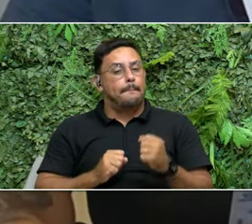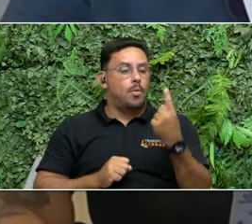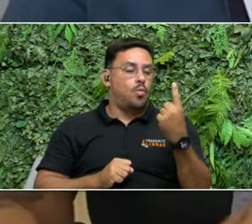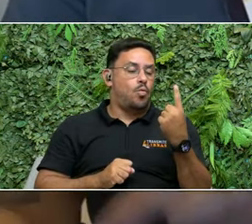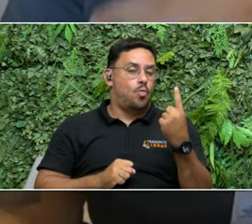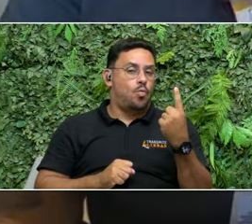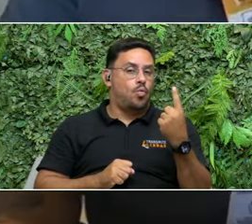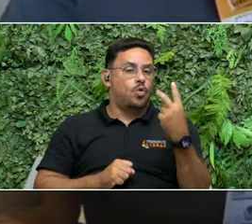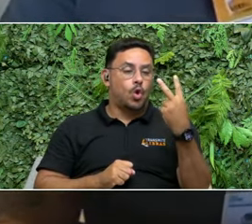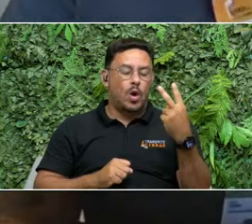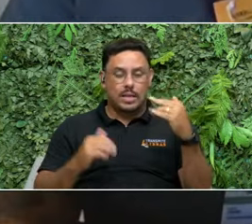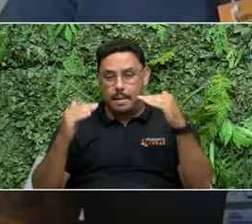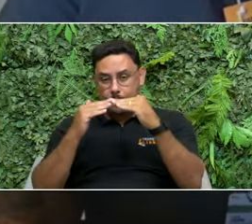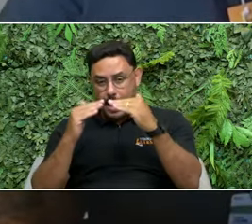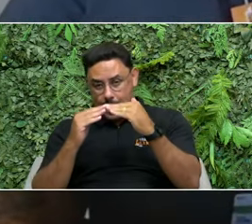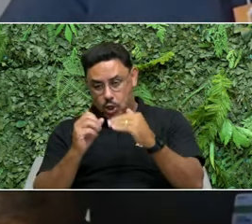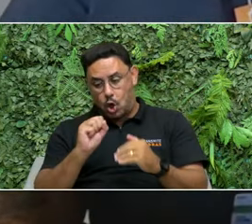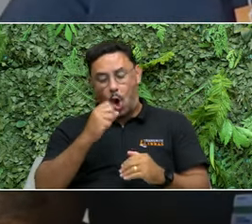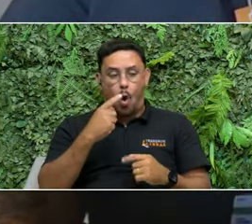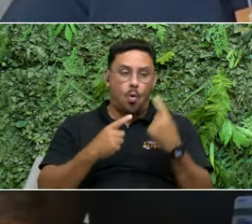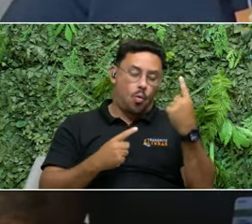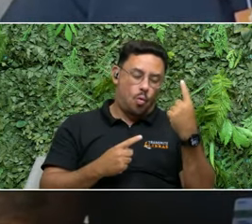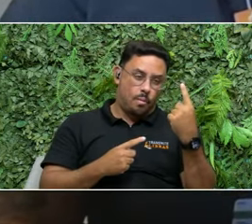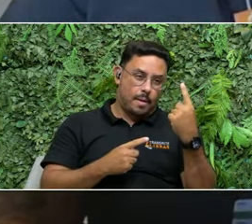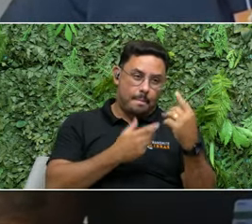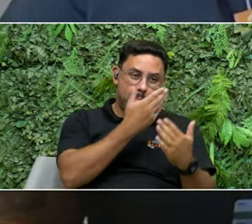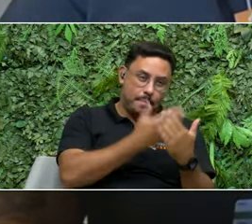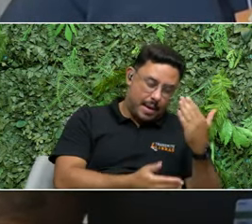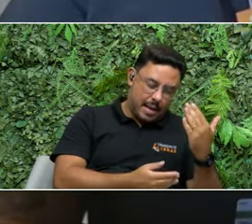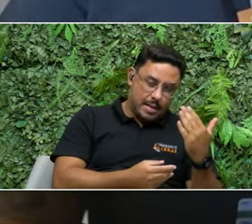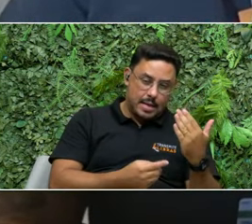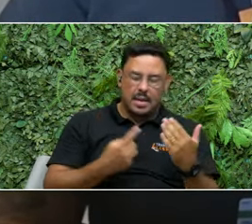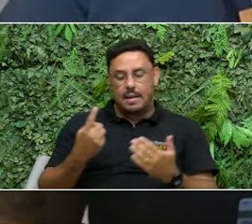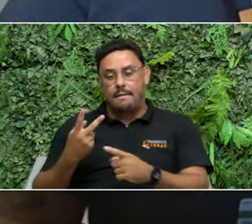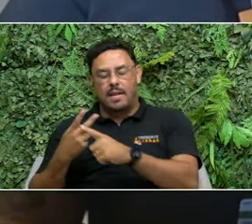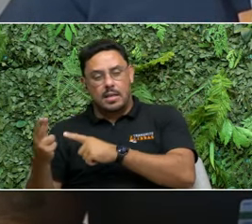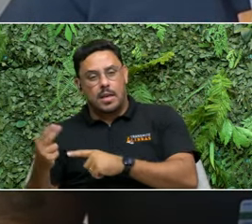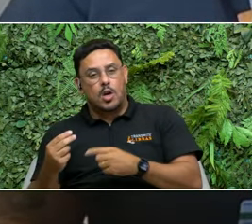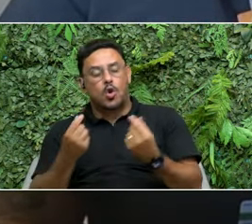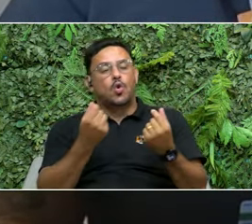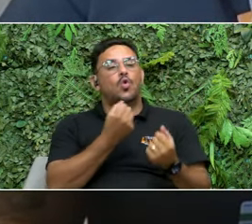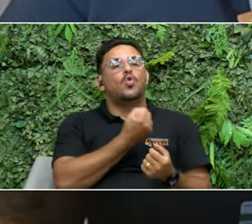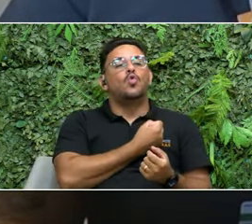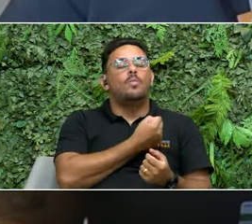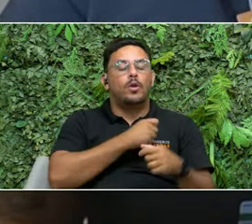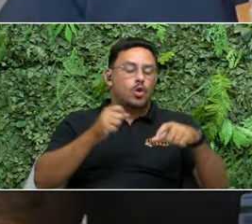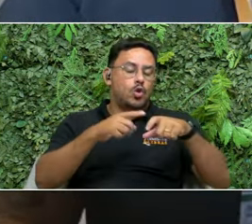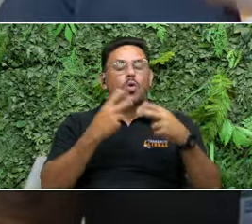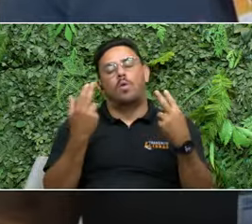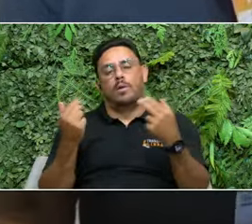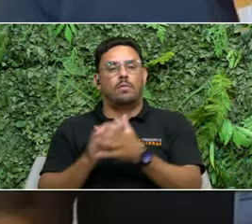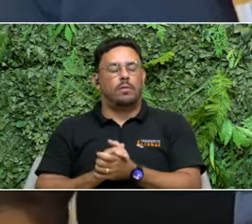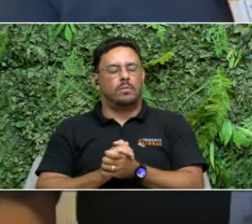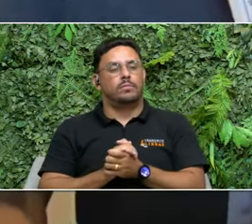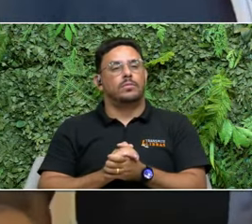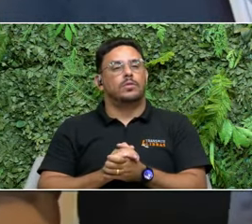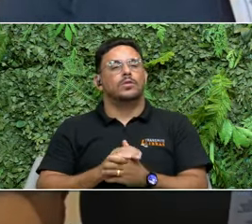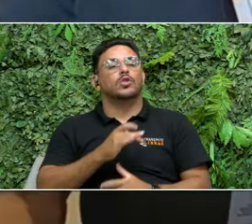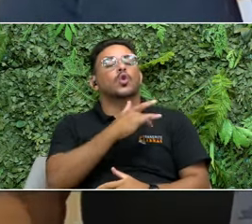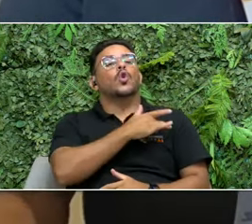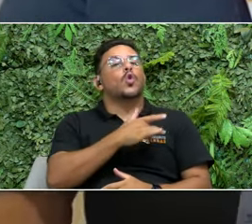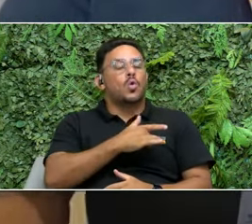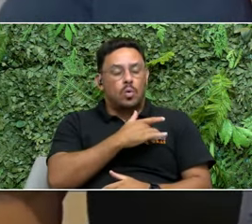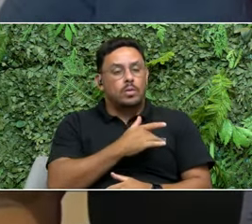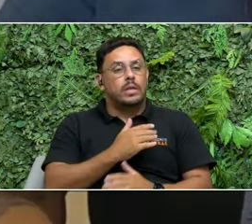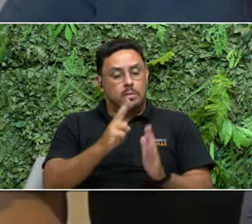empates ou uma vitória ou uma derrota também pela mesma diferença de gol e o Cruzeiro b o senhor quiser já saiu a escalação viu já tenho aqui em